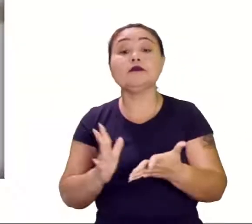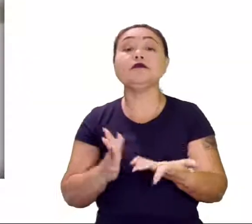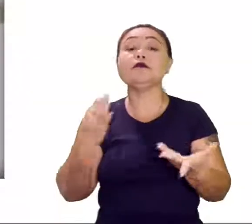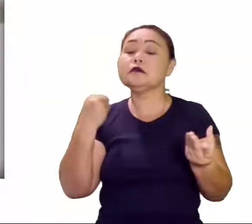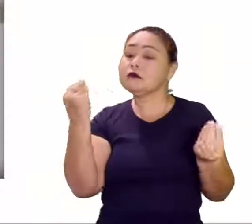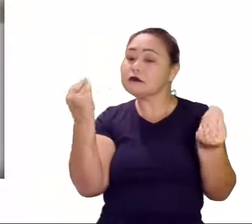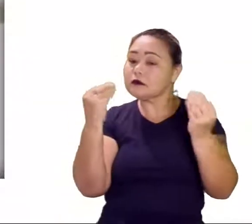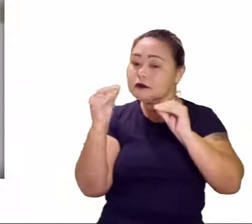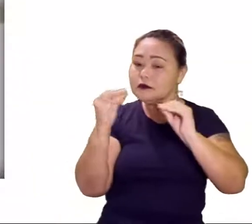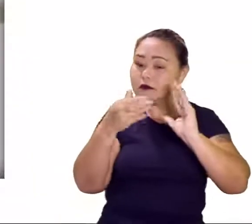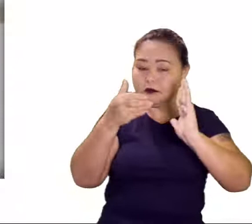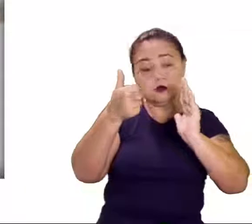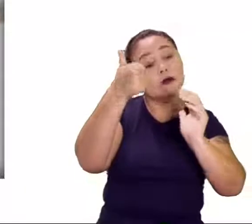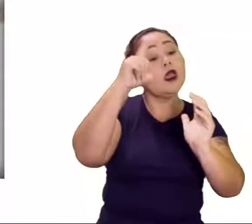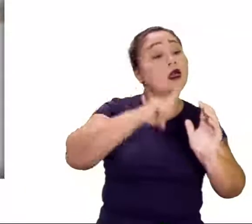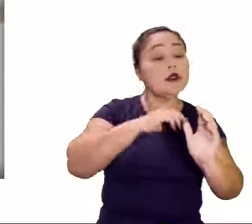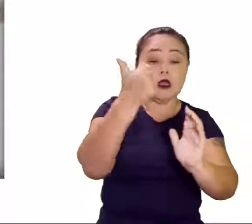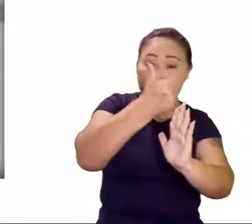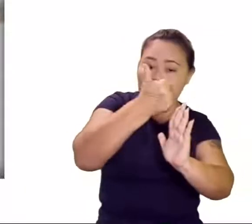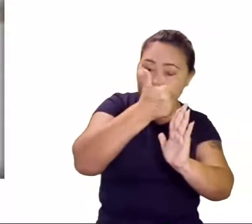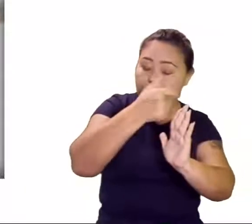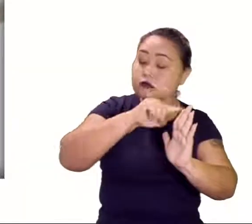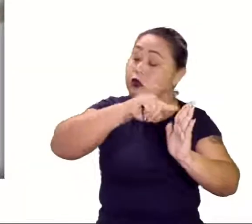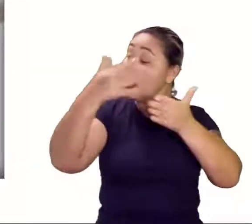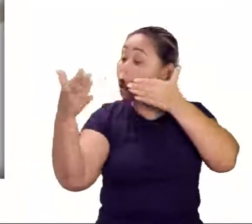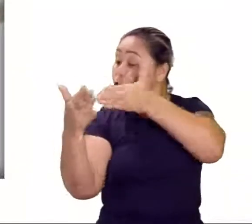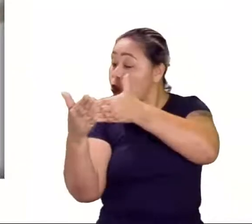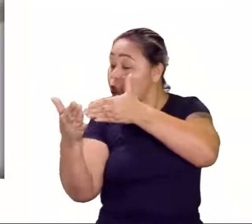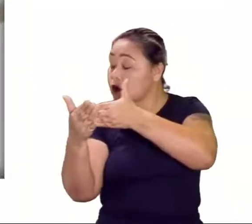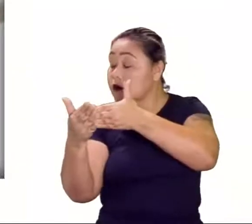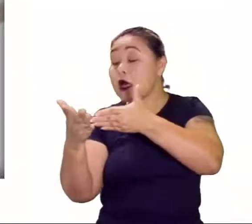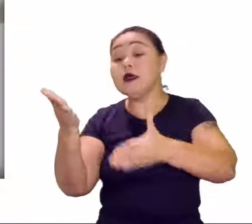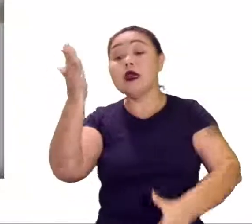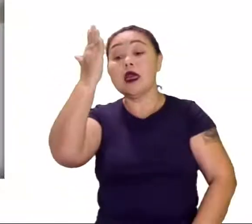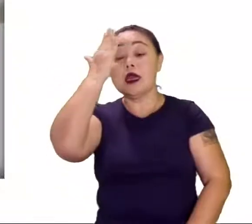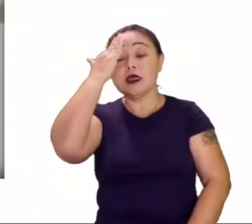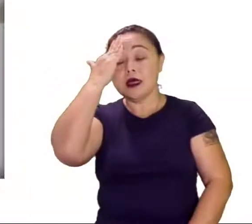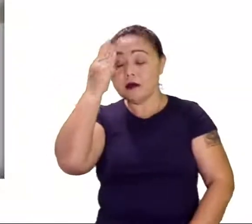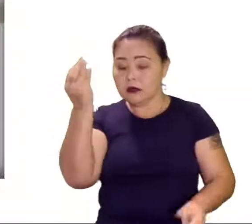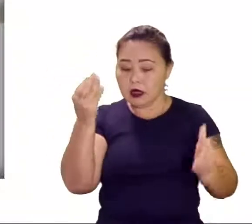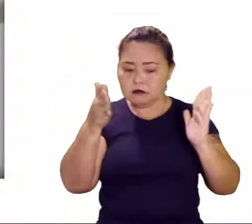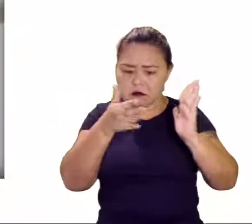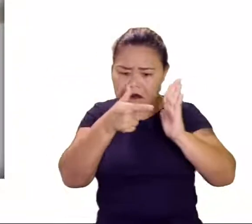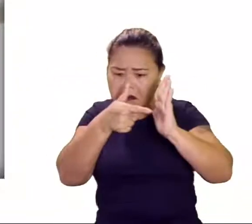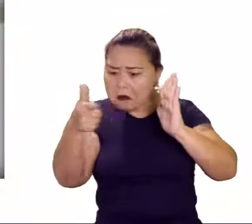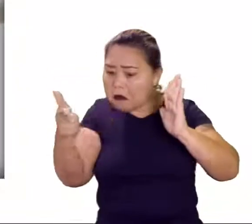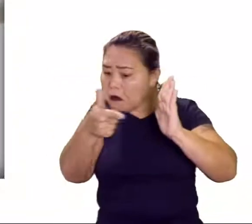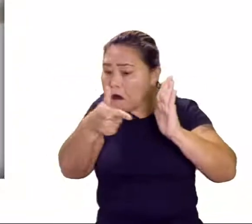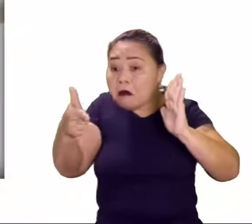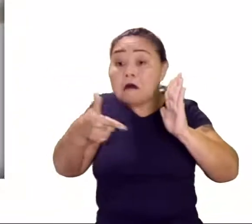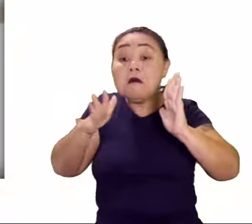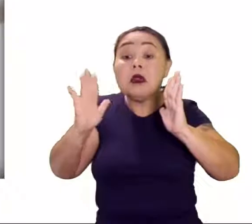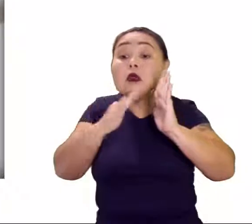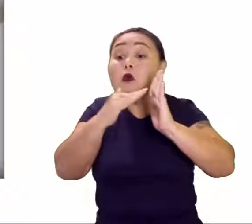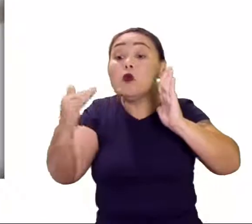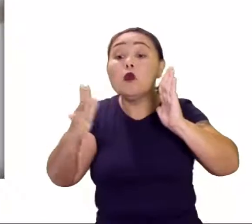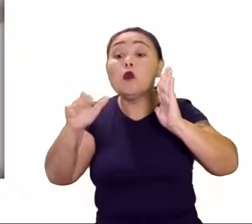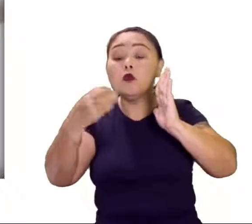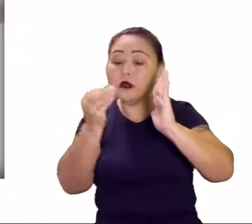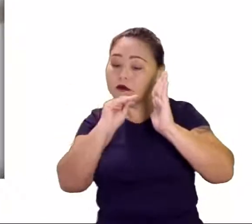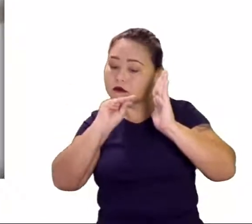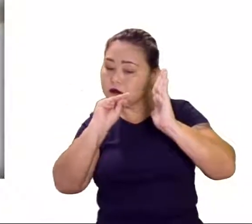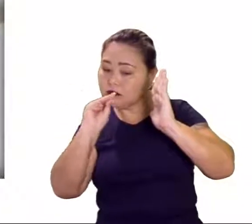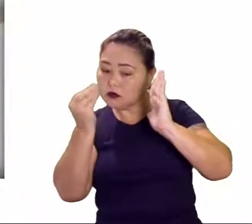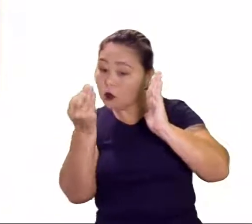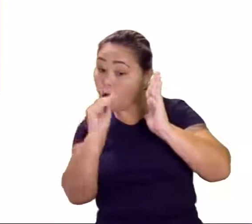então quer dizer que a gente tem o primeiro, a gente tem o último e a gente quer saber quem está aqui no meio, né? Então colocar